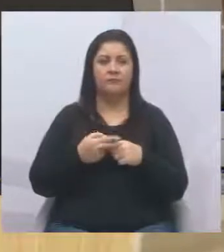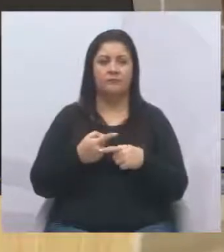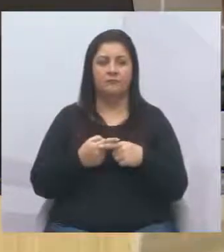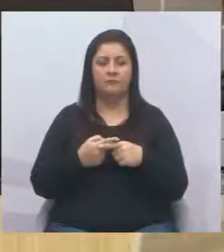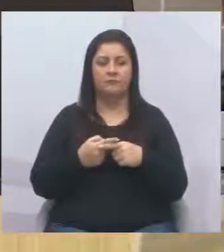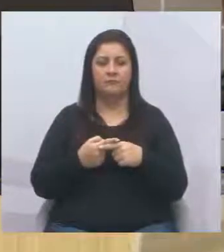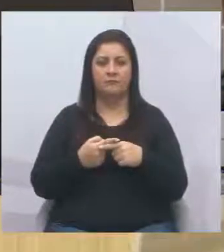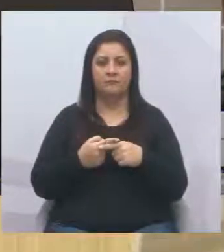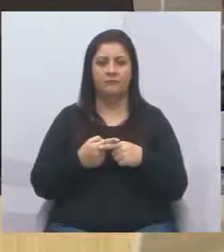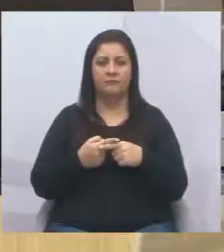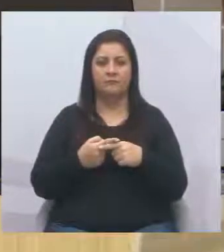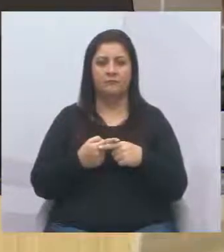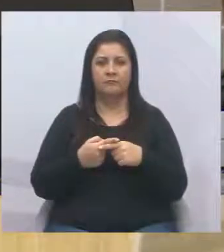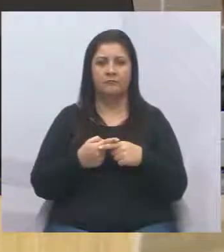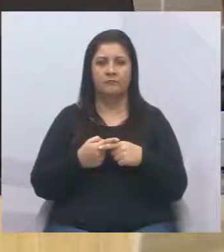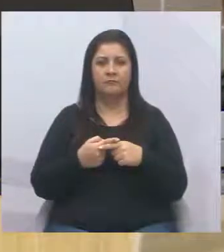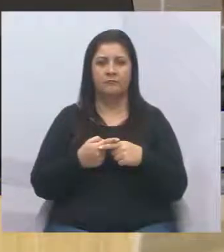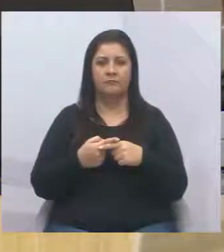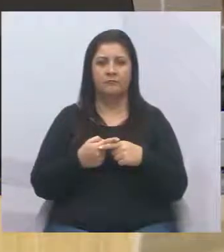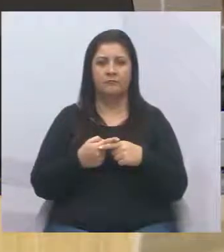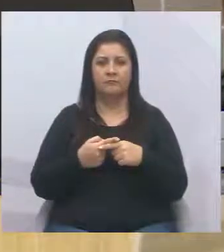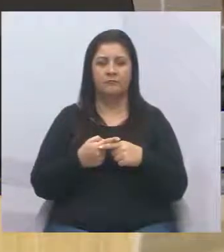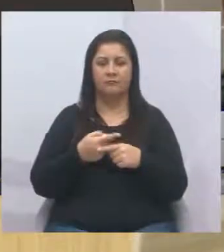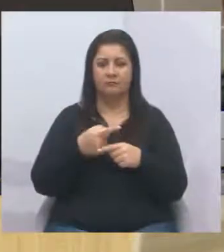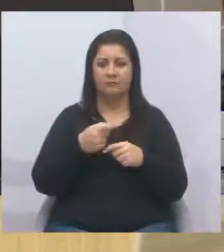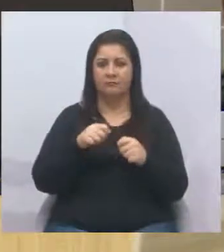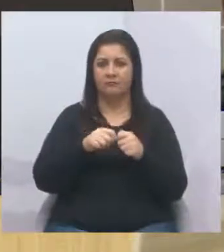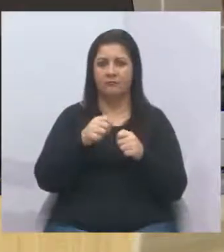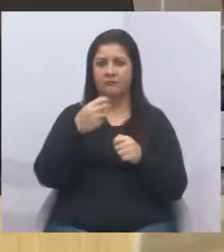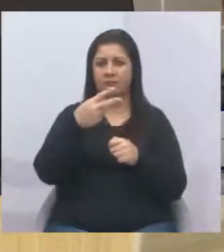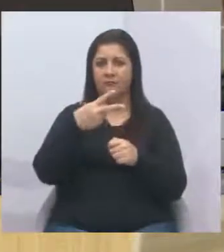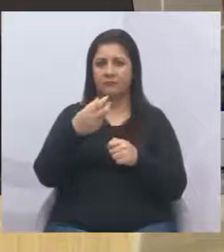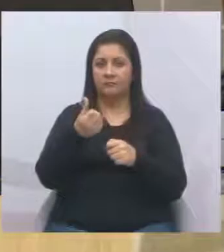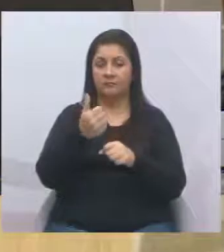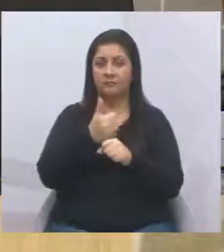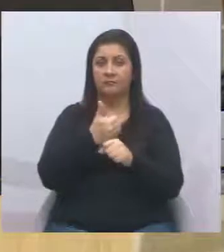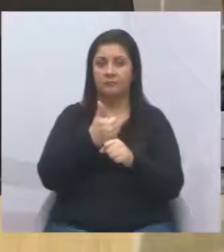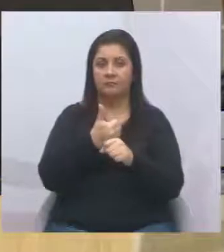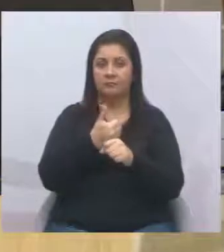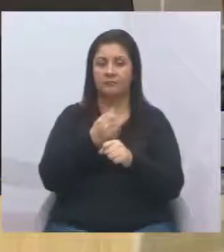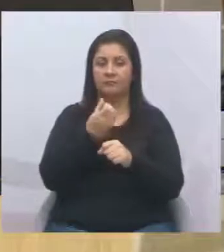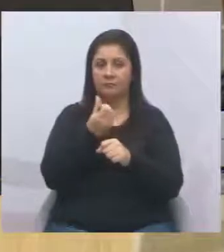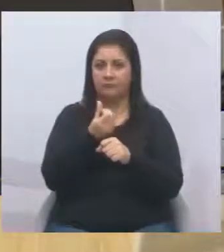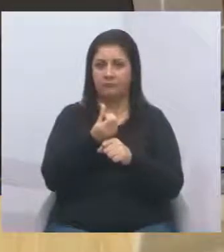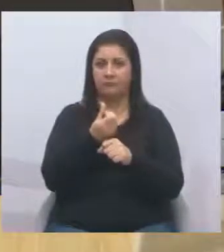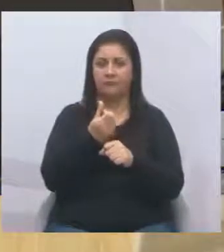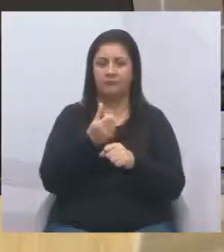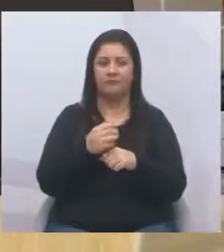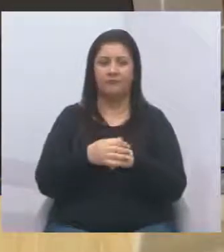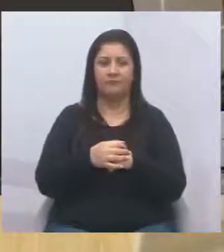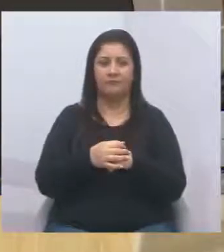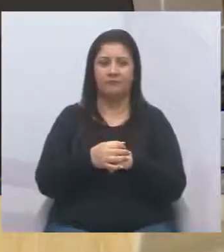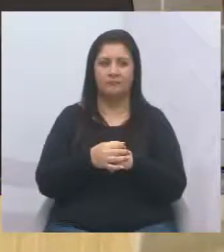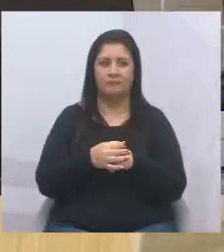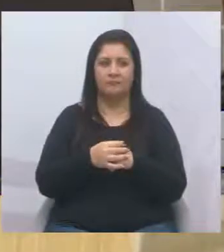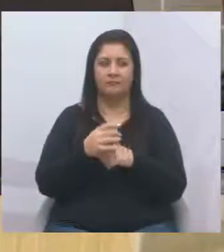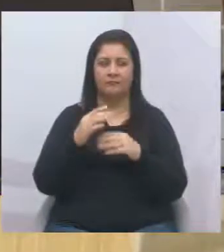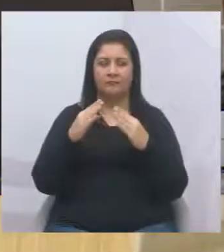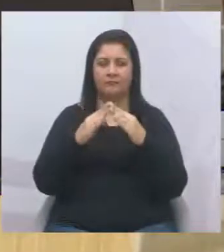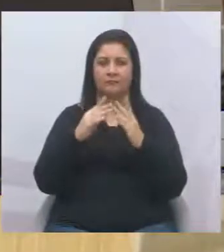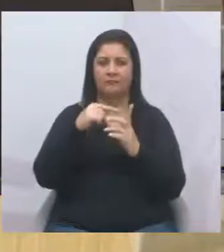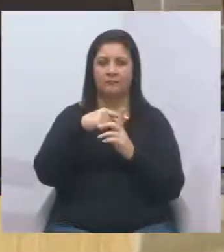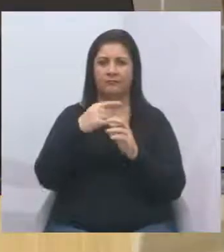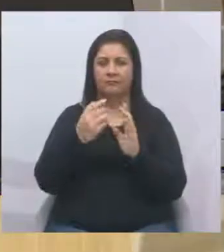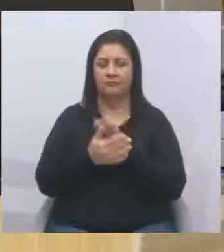do triduo de 26 anos da paróquia Maria Auxiliadora dos Cristãos, completado no dia 15 de agosto de